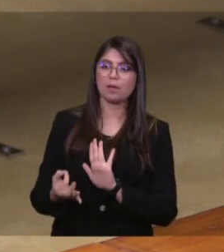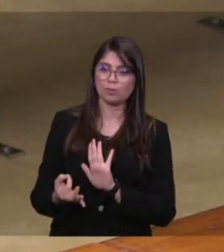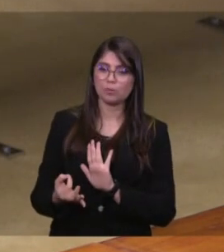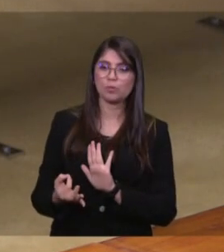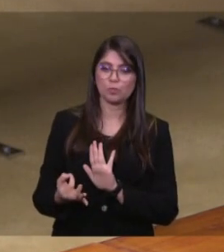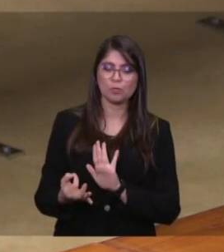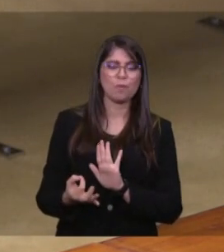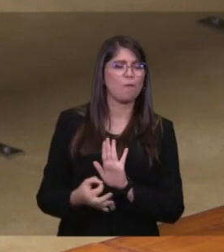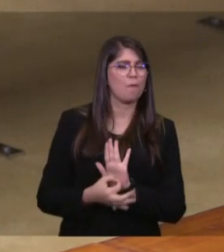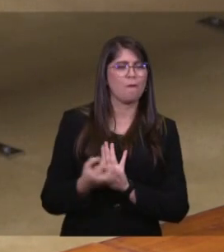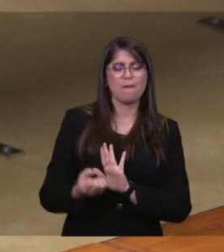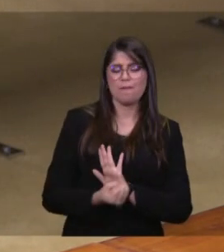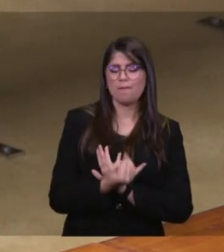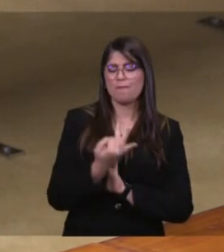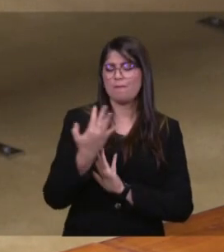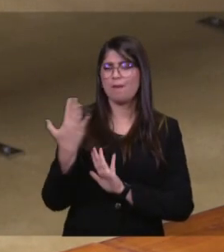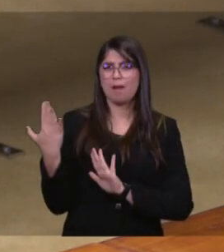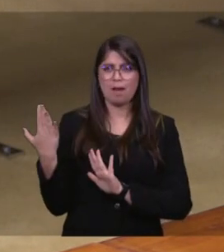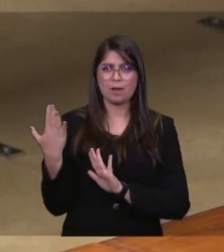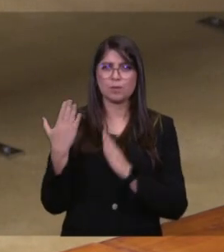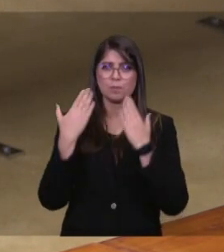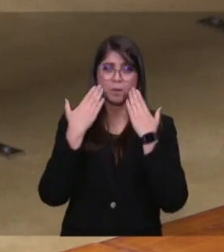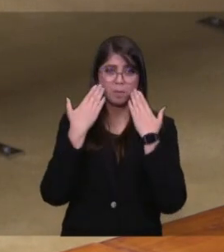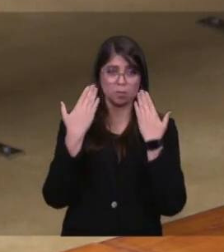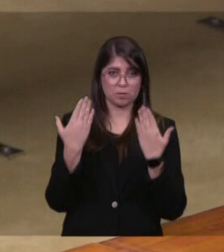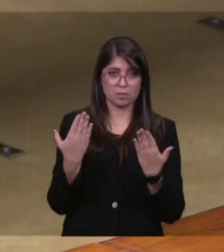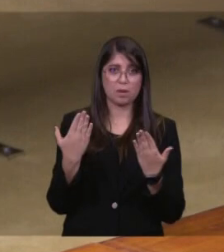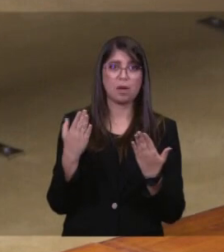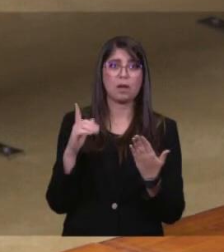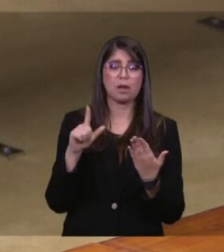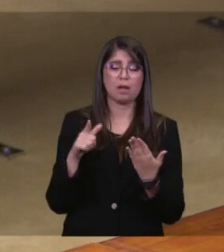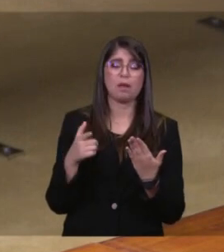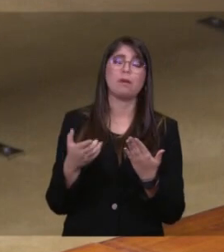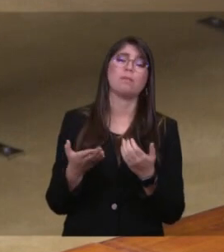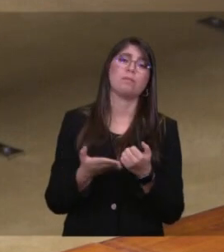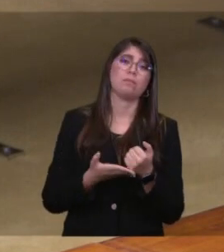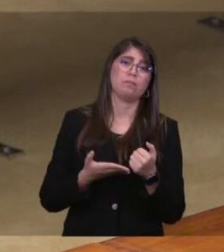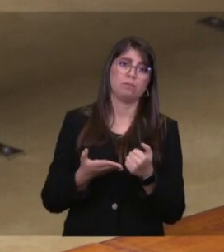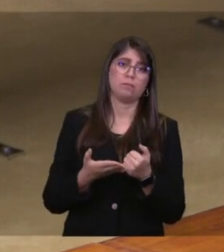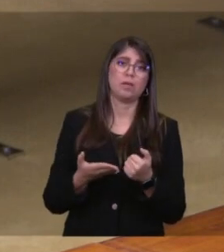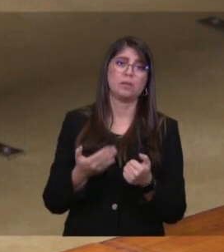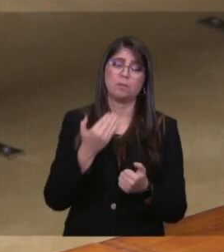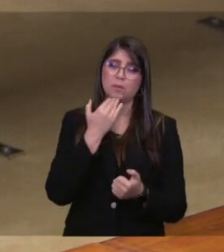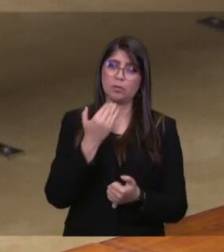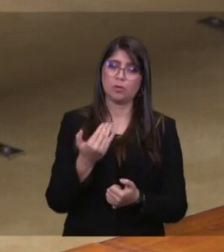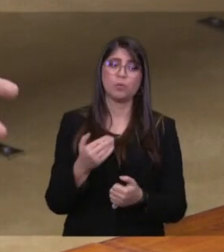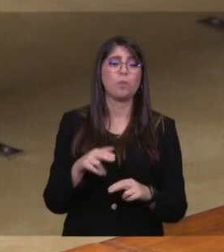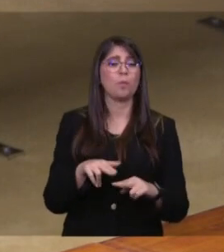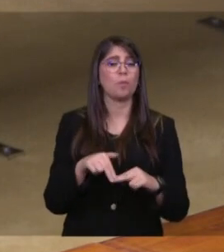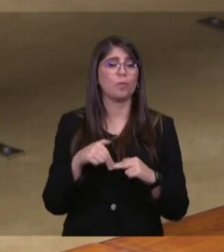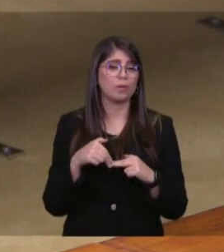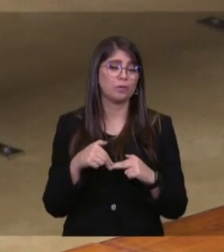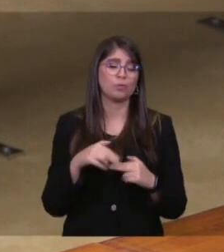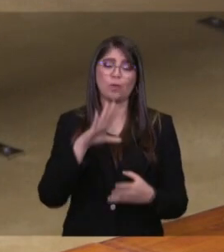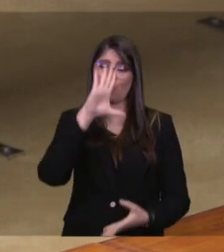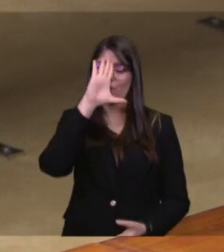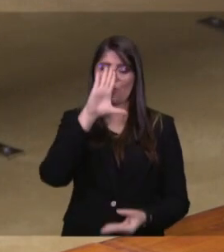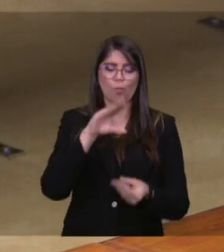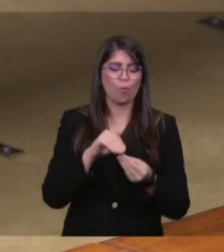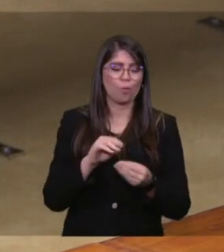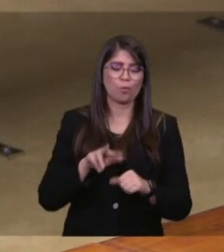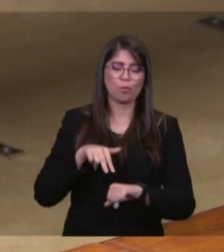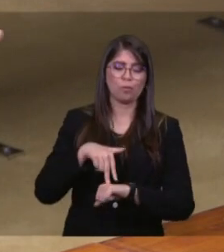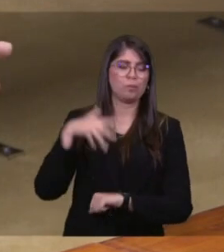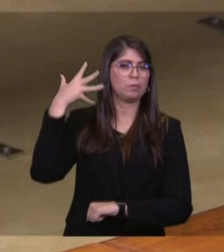mais do que suficientes para lastrear esse requerimento, dessa demanda, razão pela qual concluo a minha